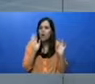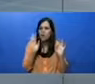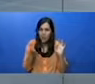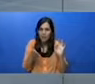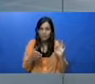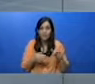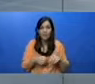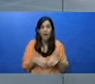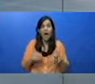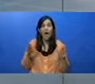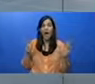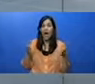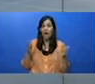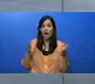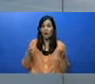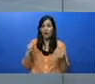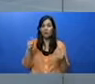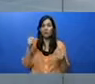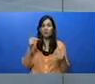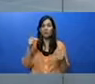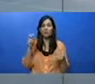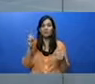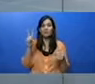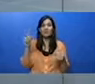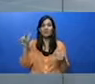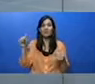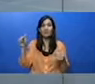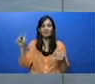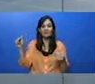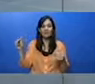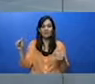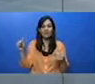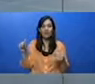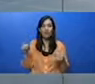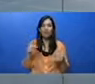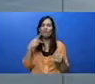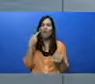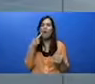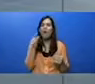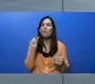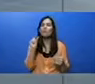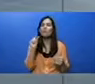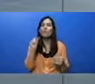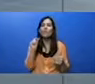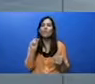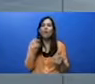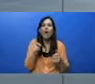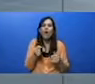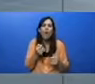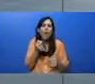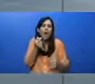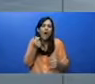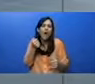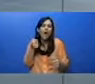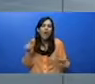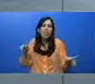Agora, aqui na página 277, vamos falar um pouquinho sobre a fauna brasileira ameaçada de